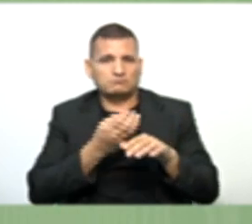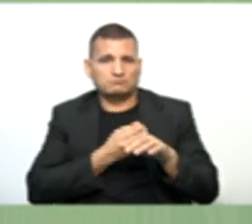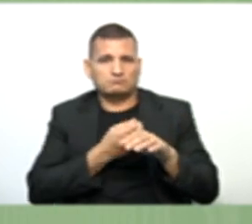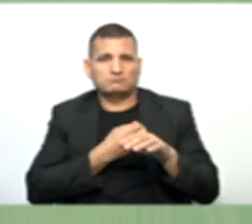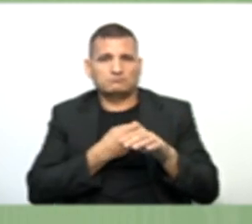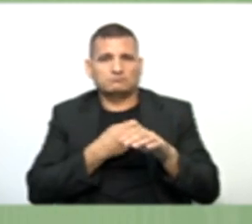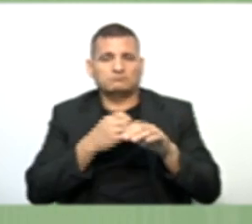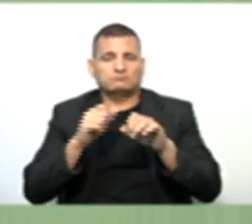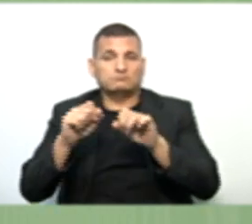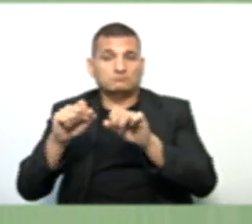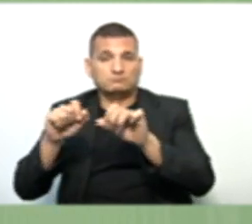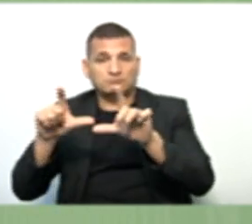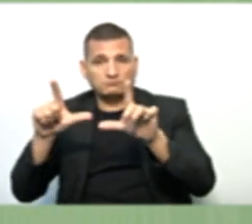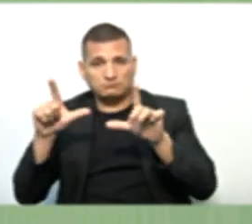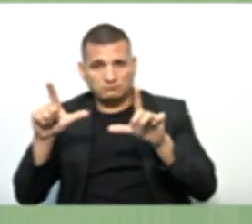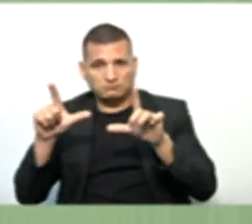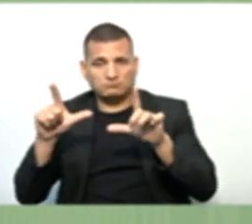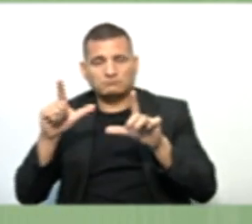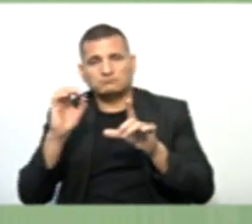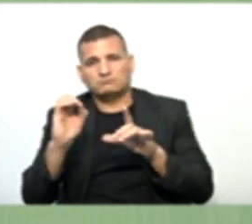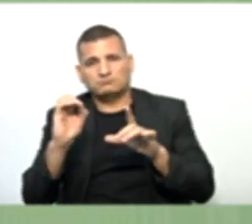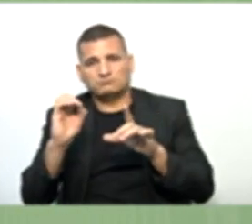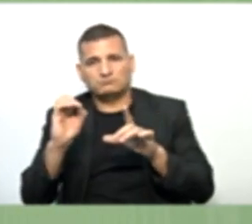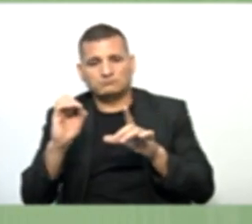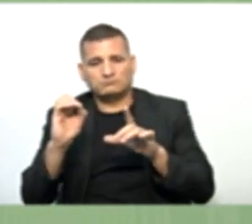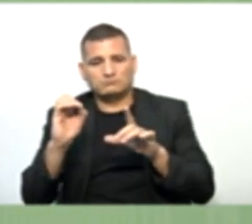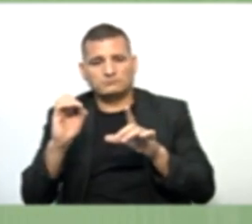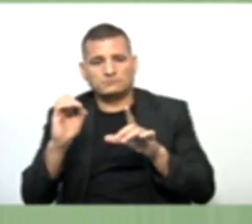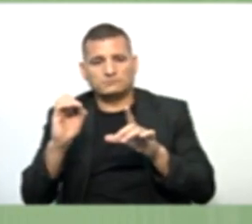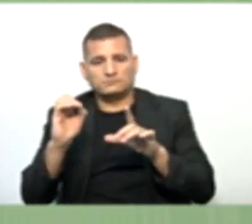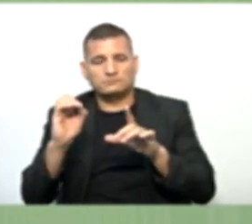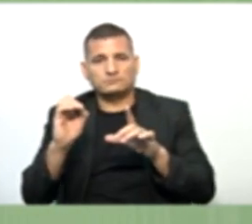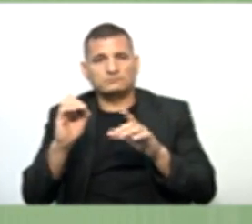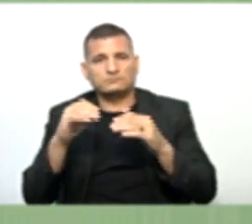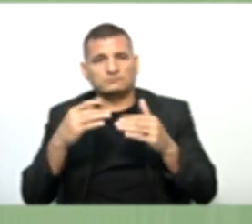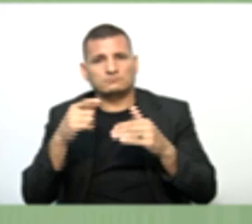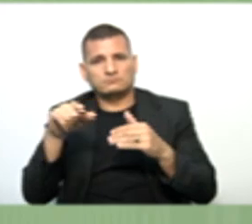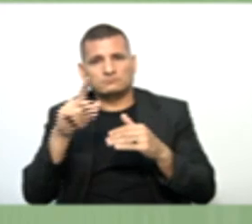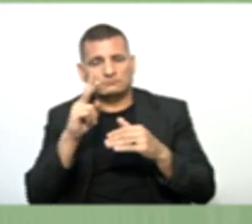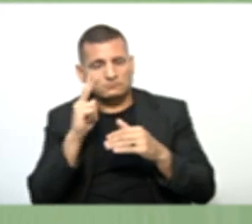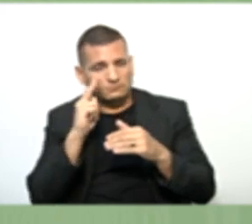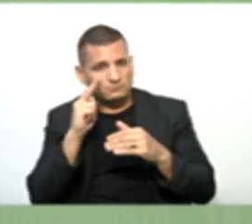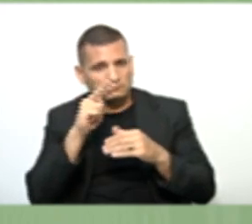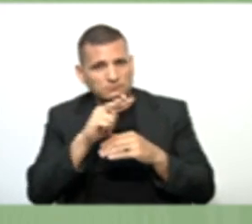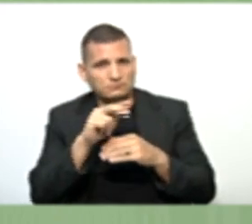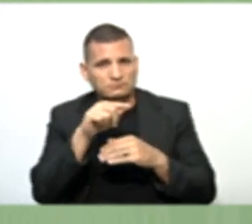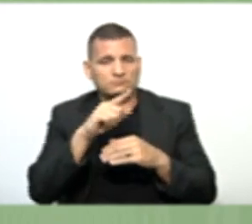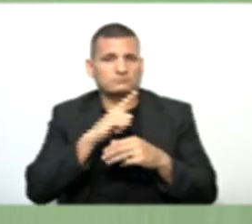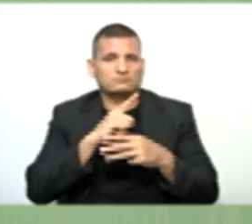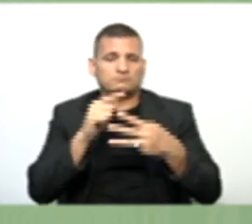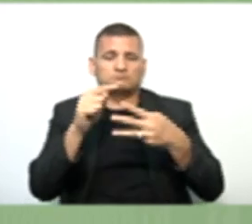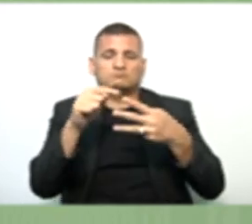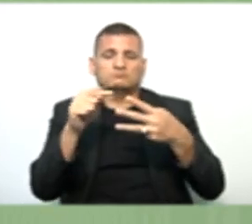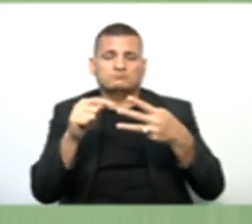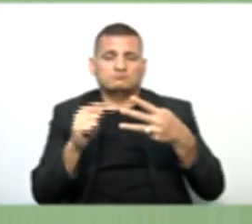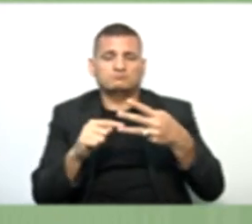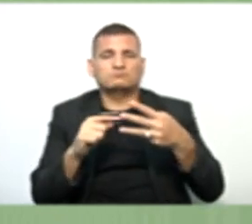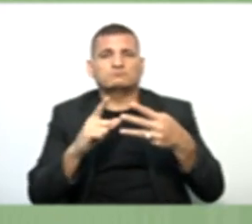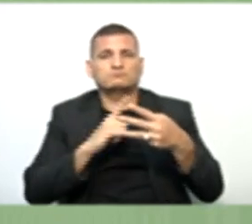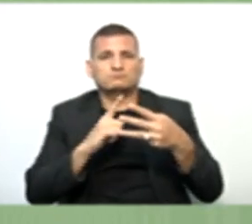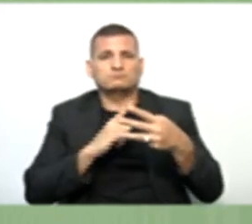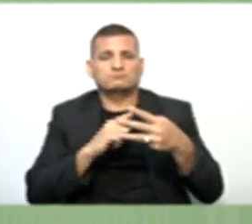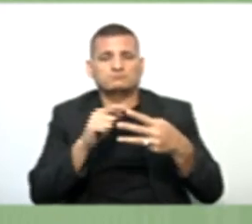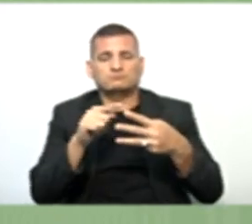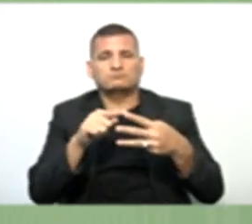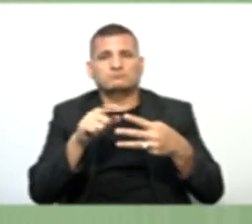imprimir o número digitado é 0. Então, ali vocês observam que nós temos 3 condições, né? X